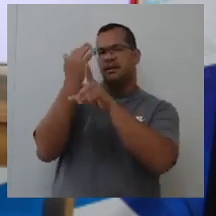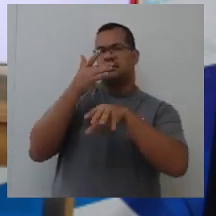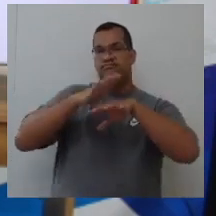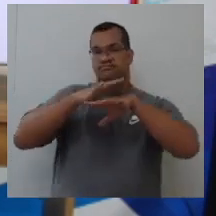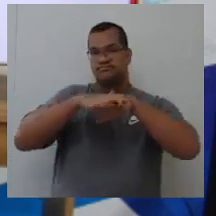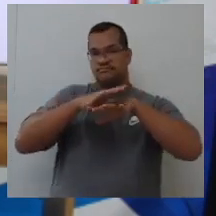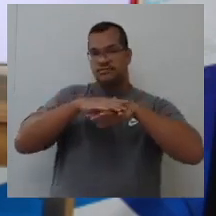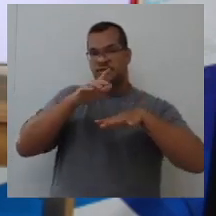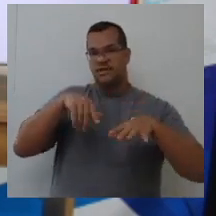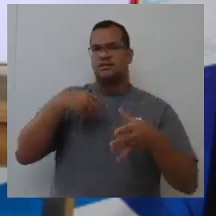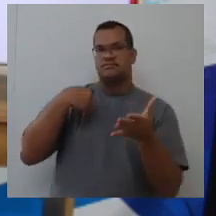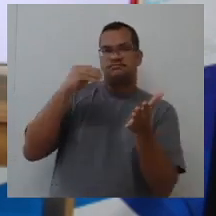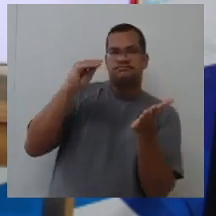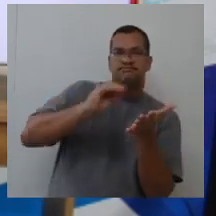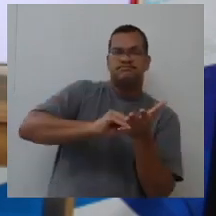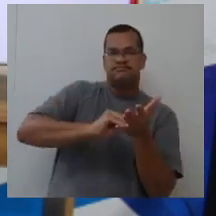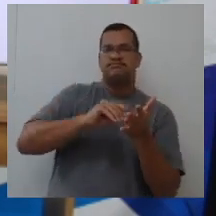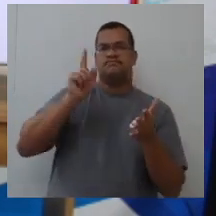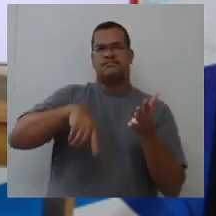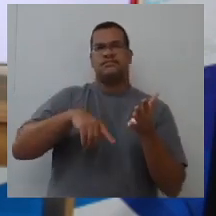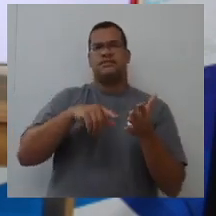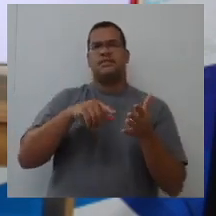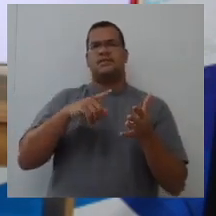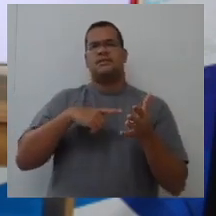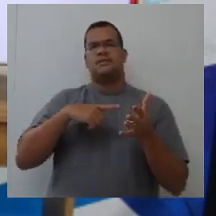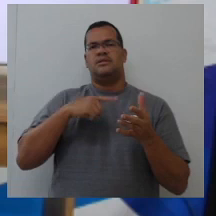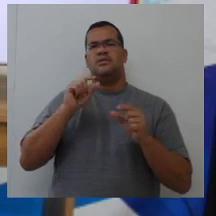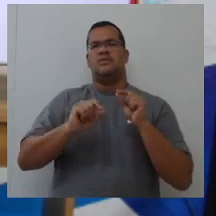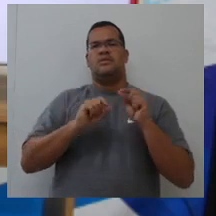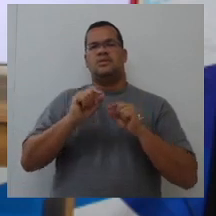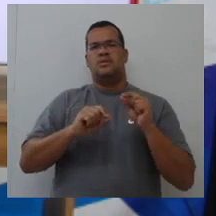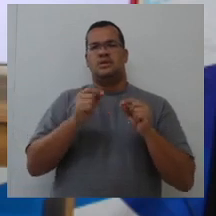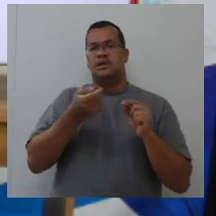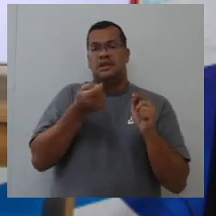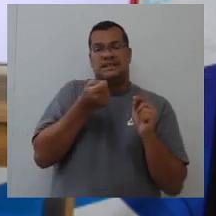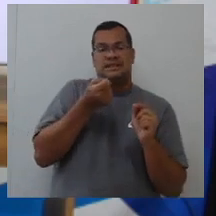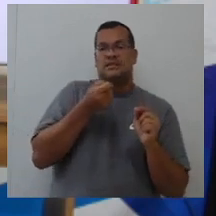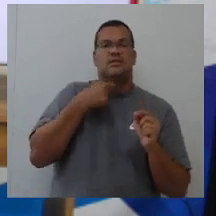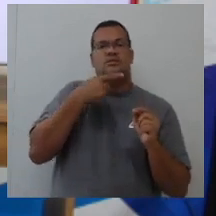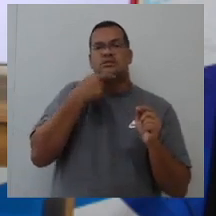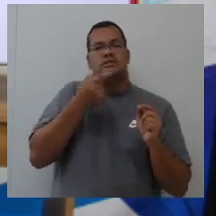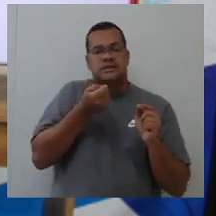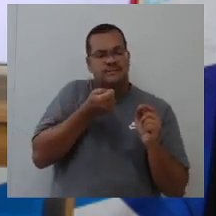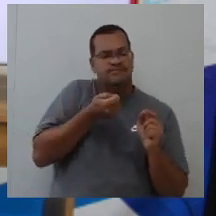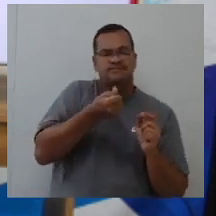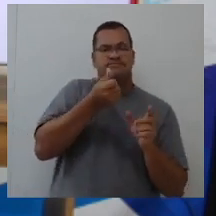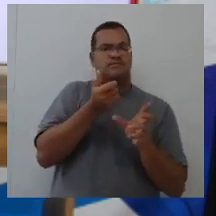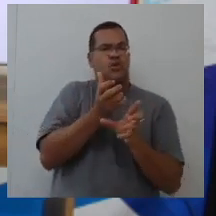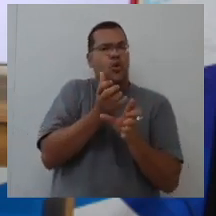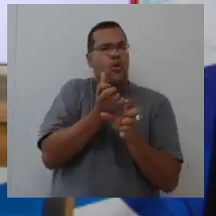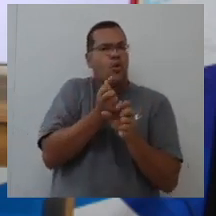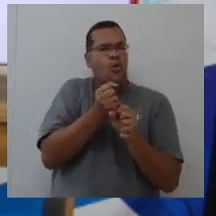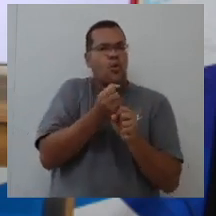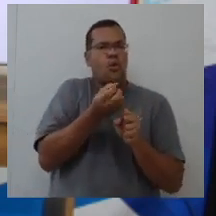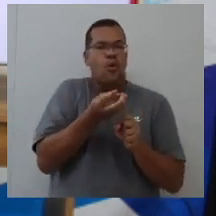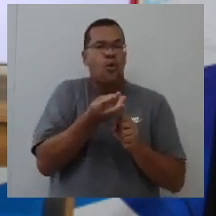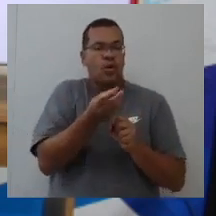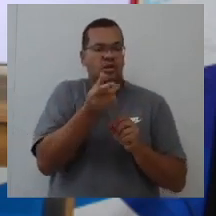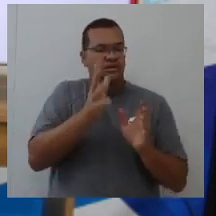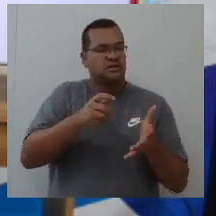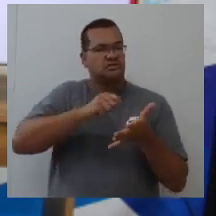matemática registrado sobre o fenômeno da incomensurabilidade tem a ver, está escrito, melhor